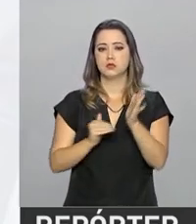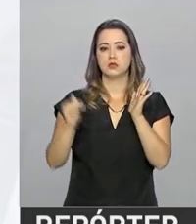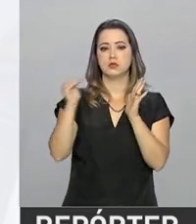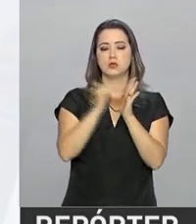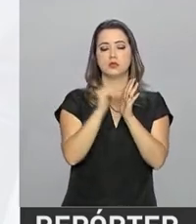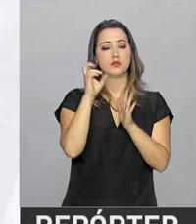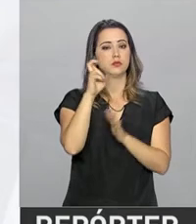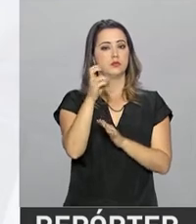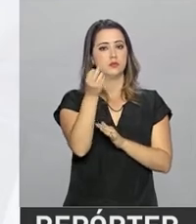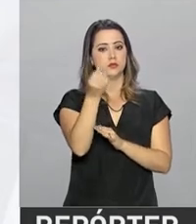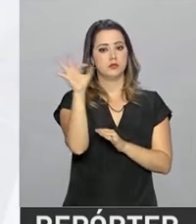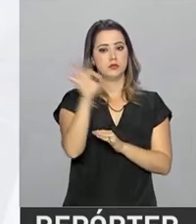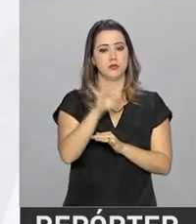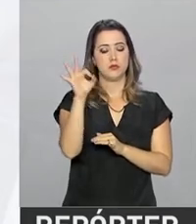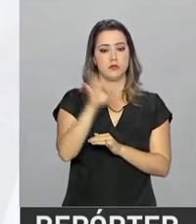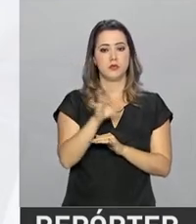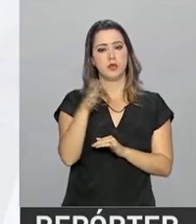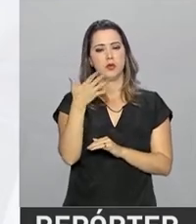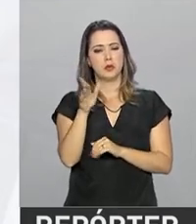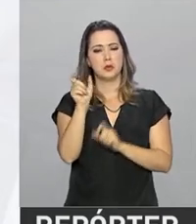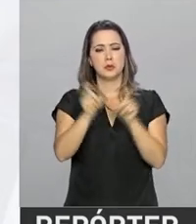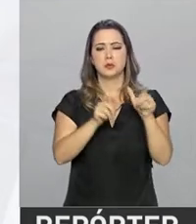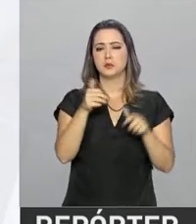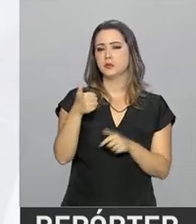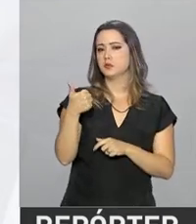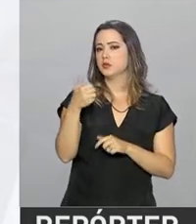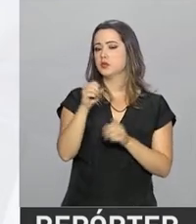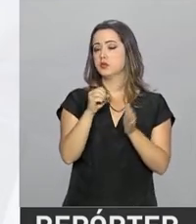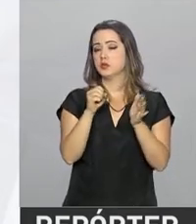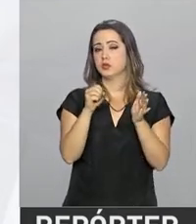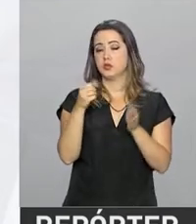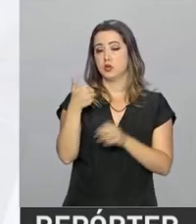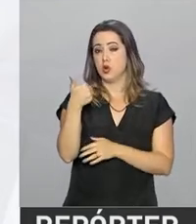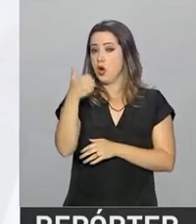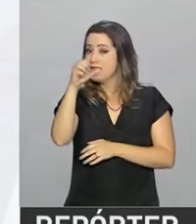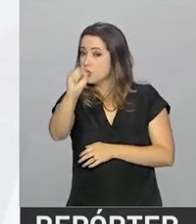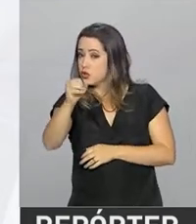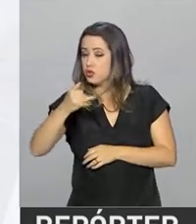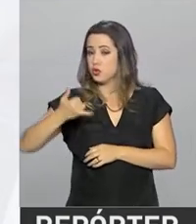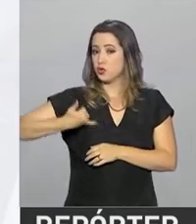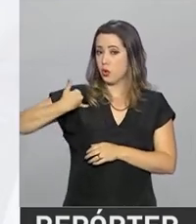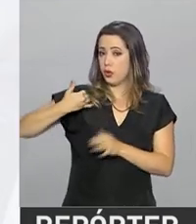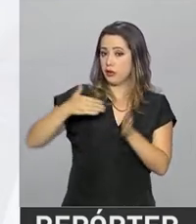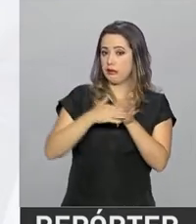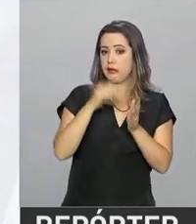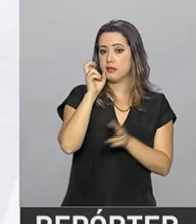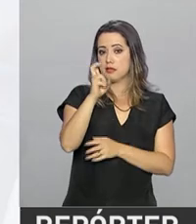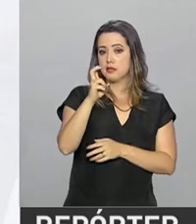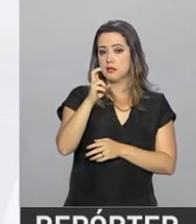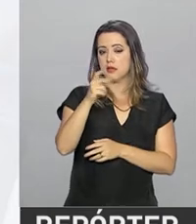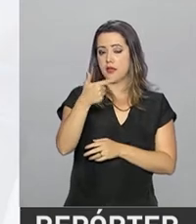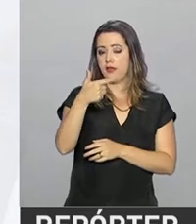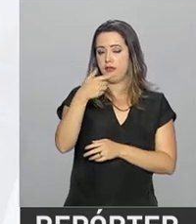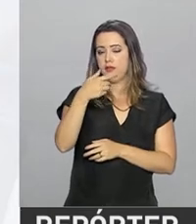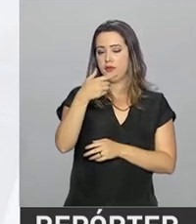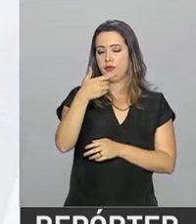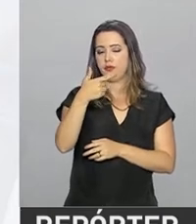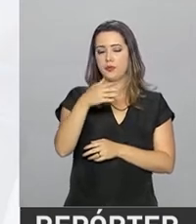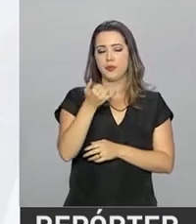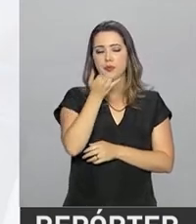entre as pessoas de 18 a 24 anos que sofrem com obesidade houve um crescimento de 110%